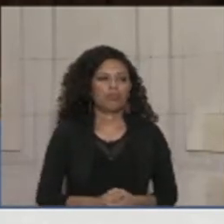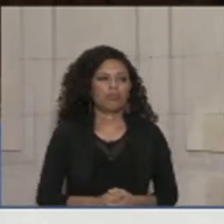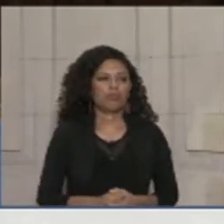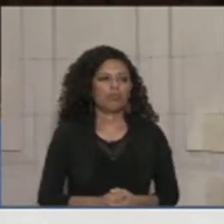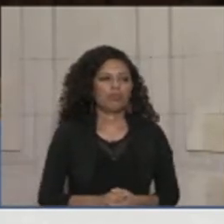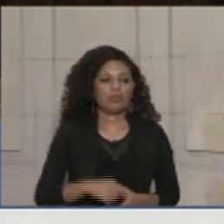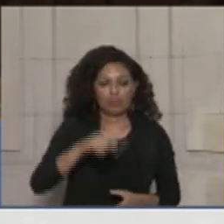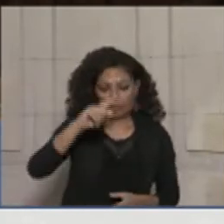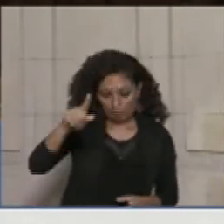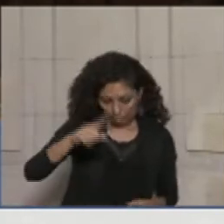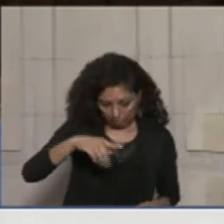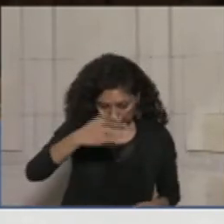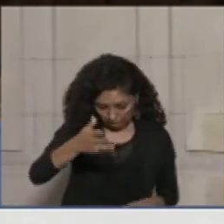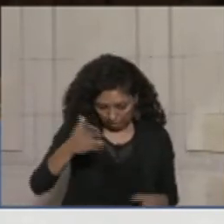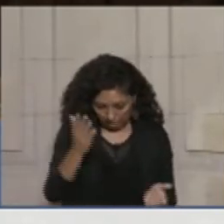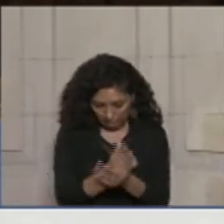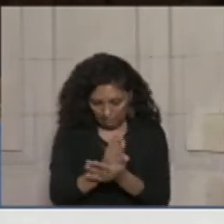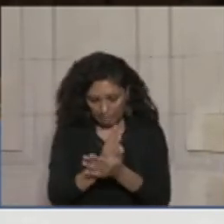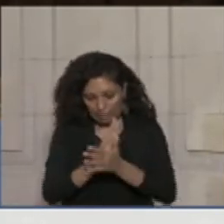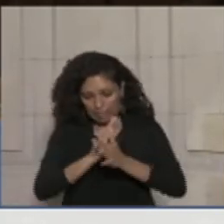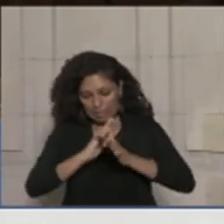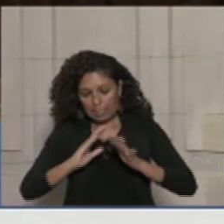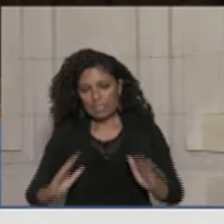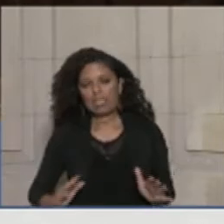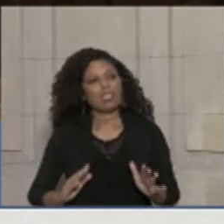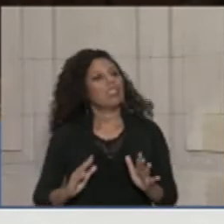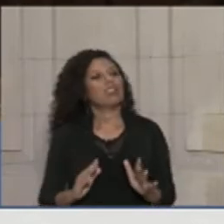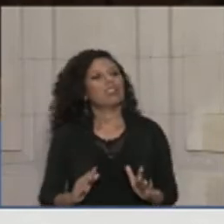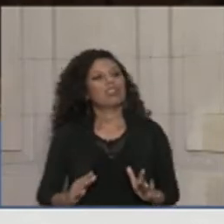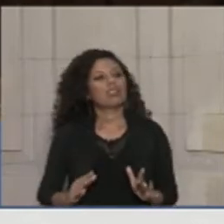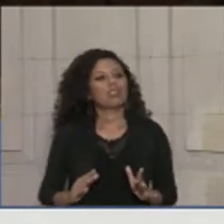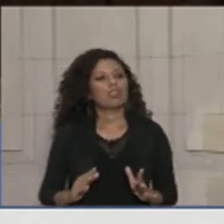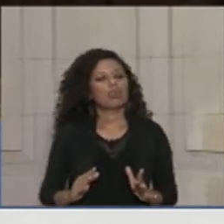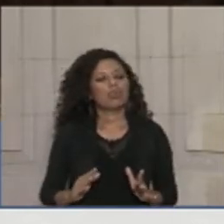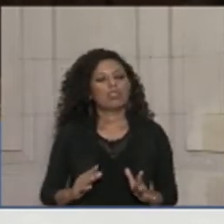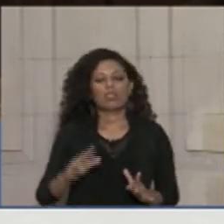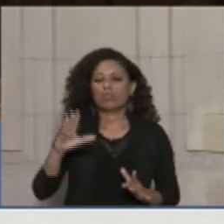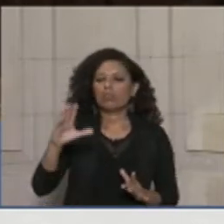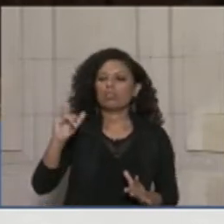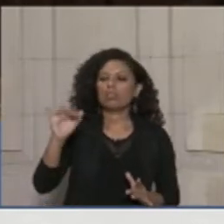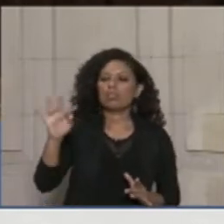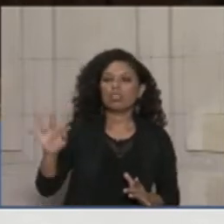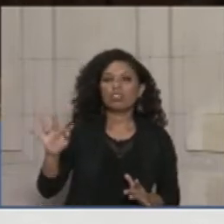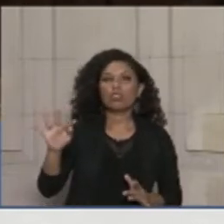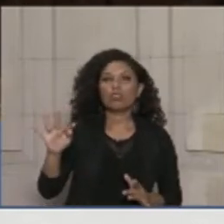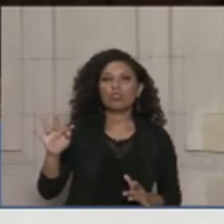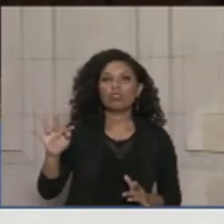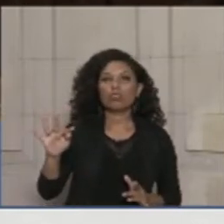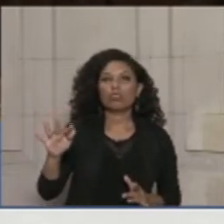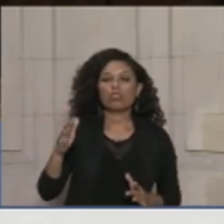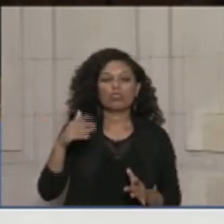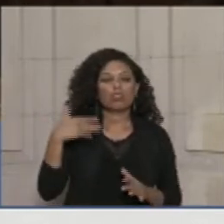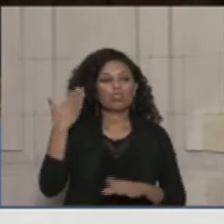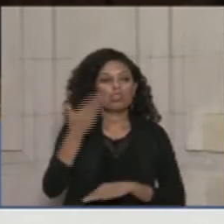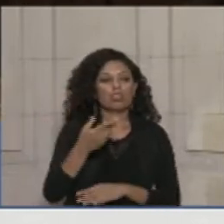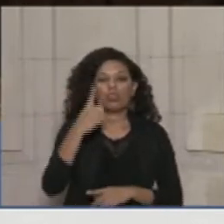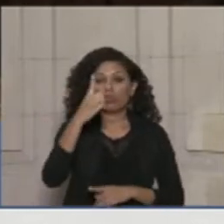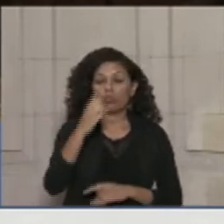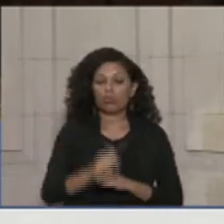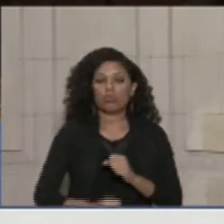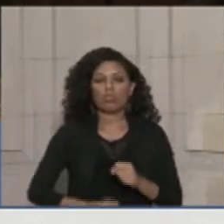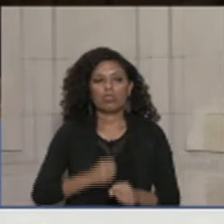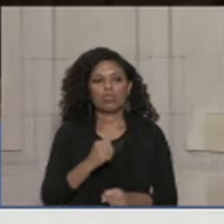que ia acabar com o monopólio da CIT, que ia, em um